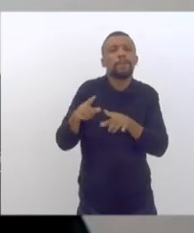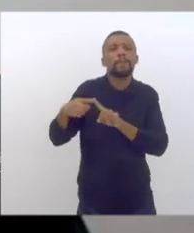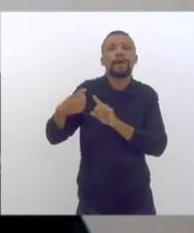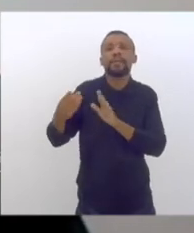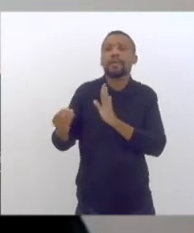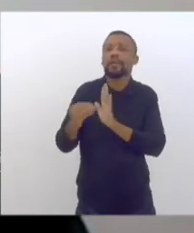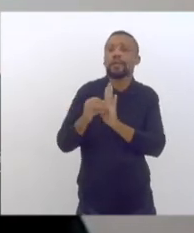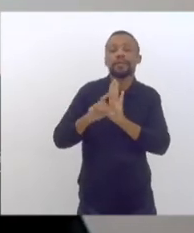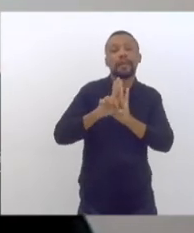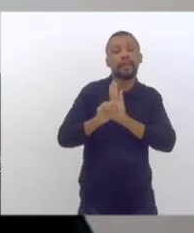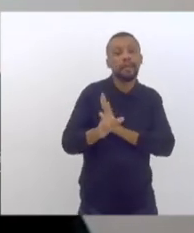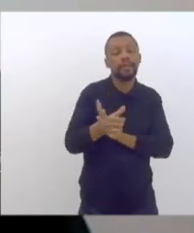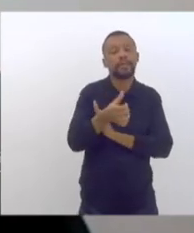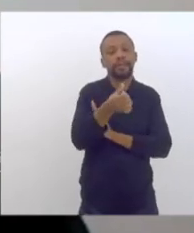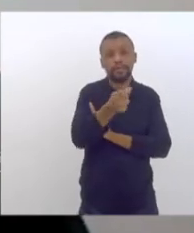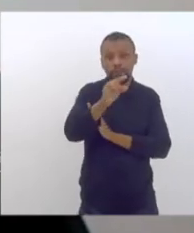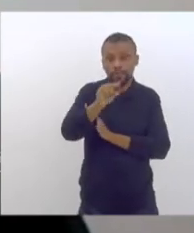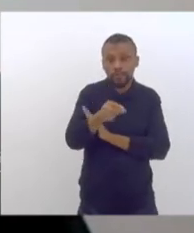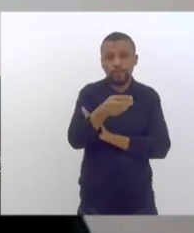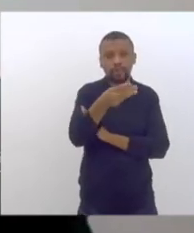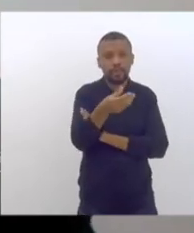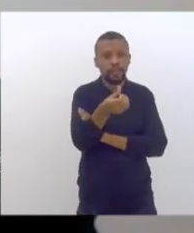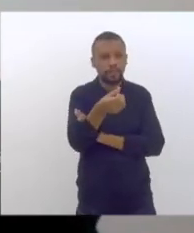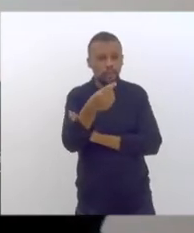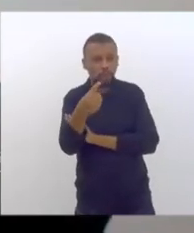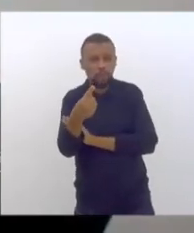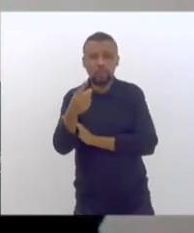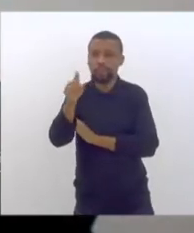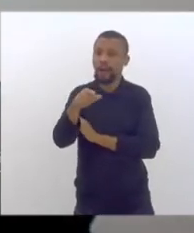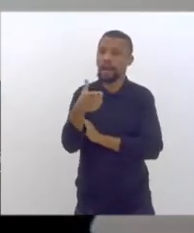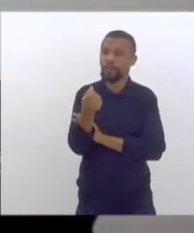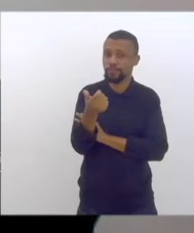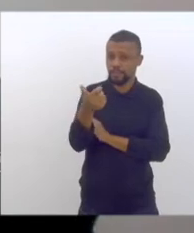função da lei 6.961 de 2015